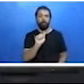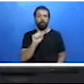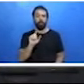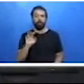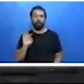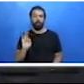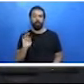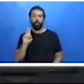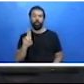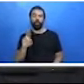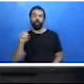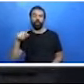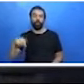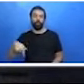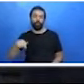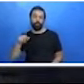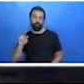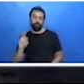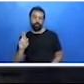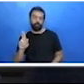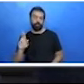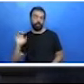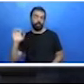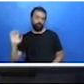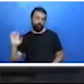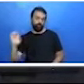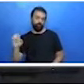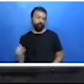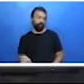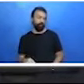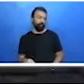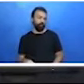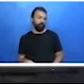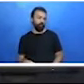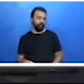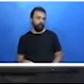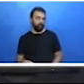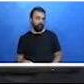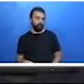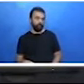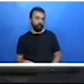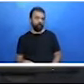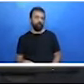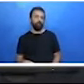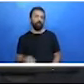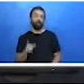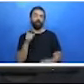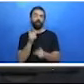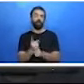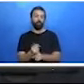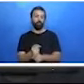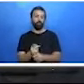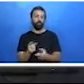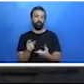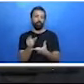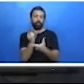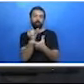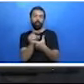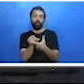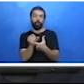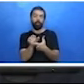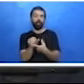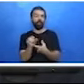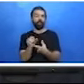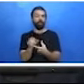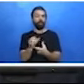Batuque, né? Lembrando que a gente vai chamar a palavra. Para saber qual é a sílaba tônica de uma palavra, chame a